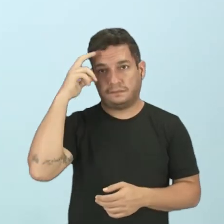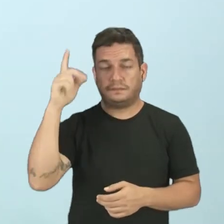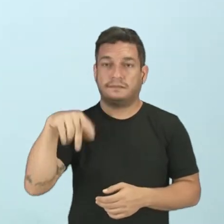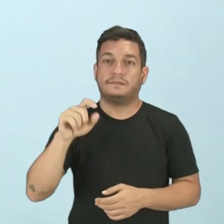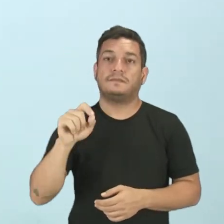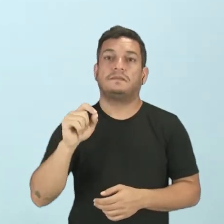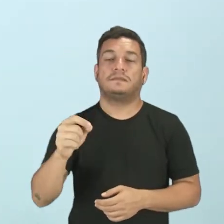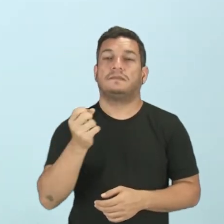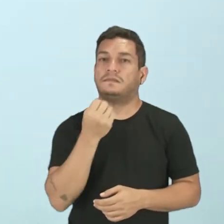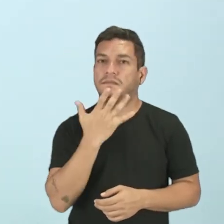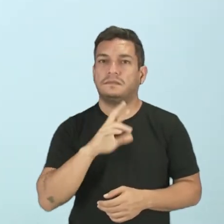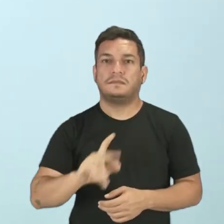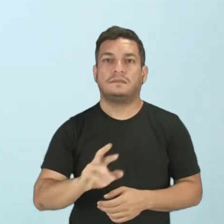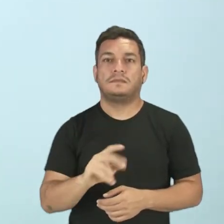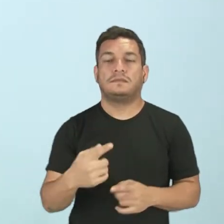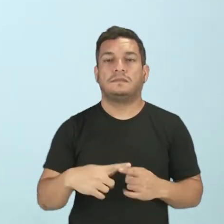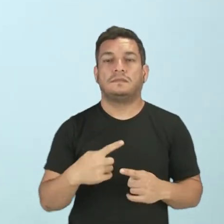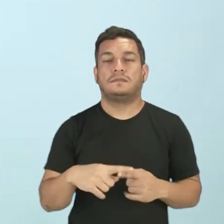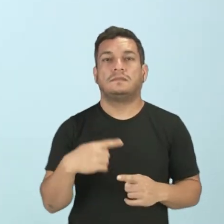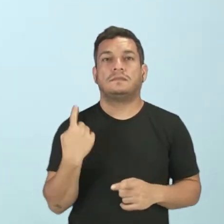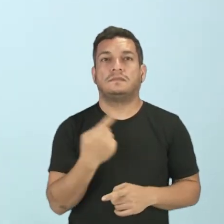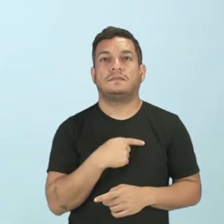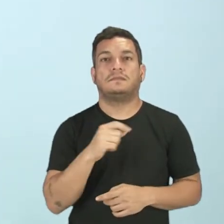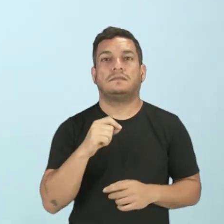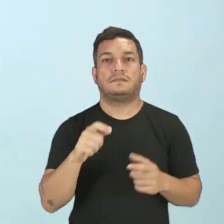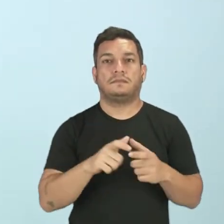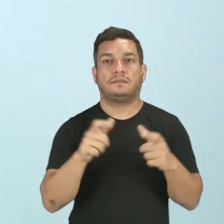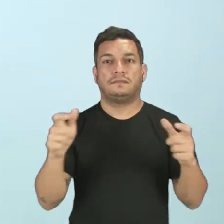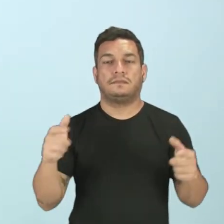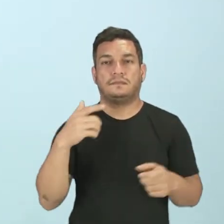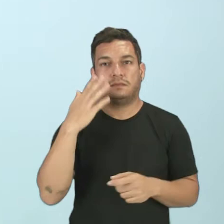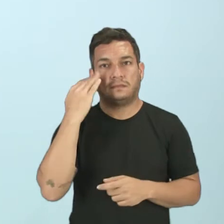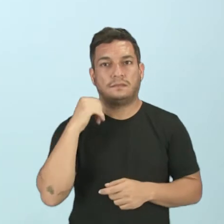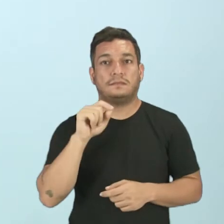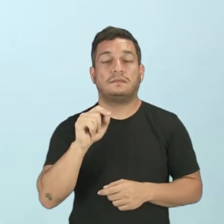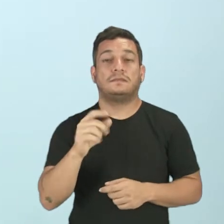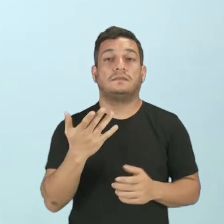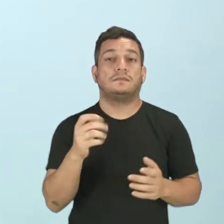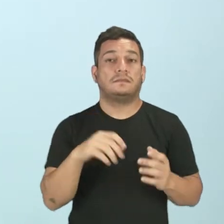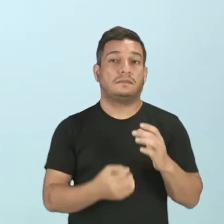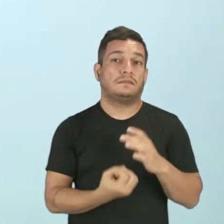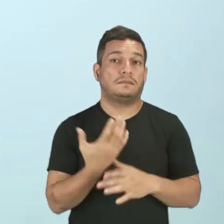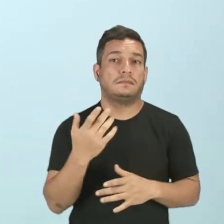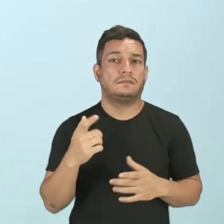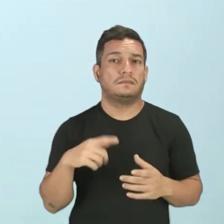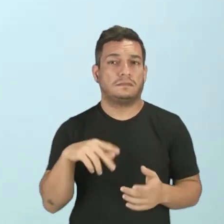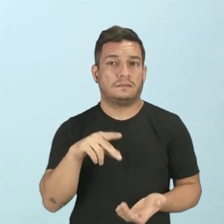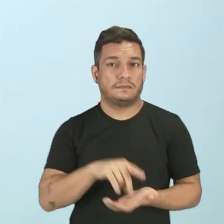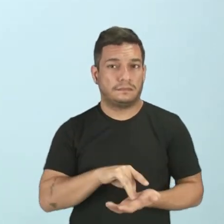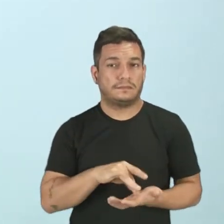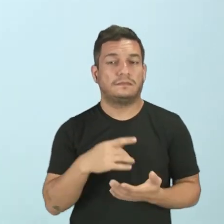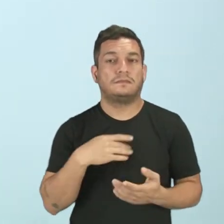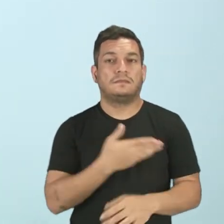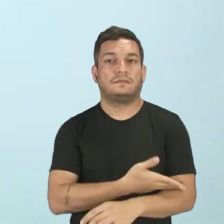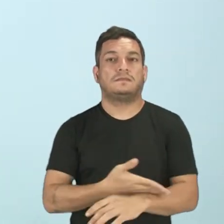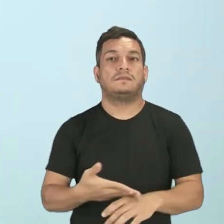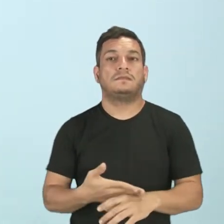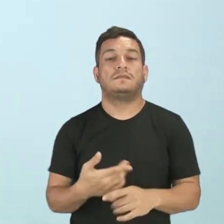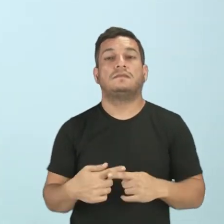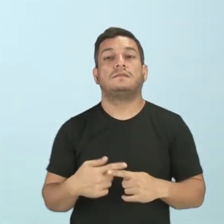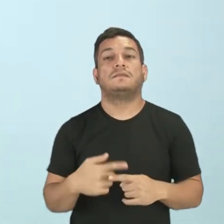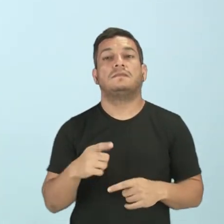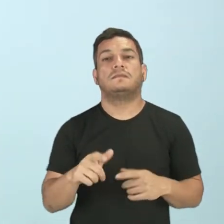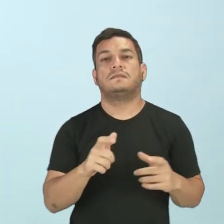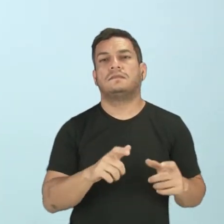isso não é muito bom, porque a gente acaba crescendo sem saber qual é a sua origem, os seus costumes, por que